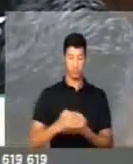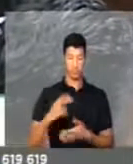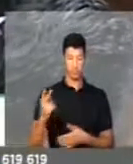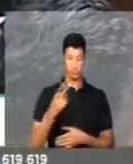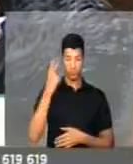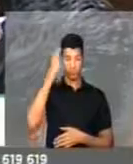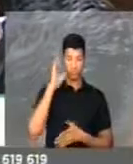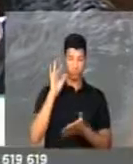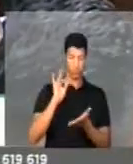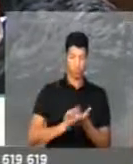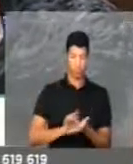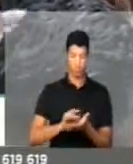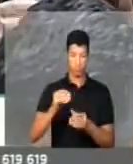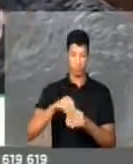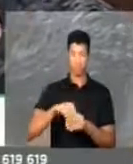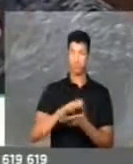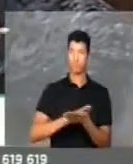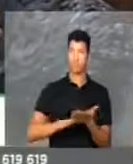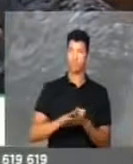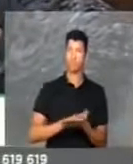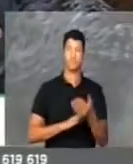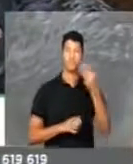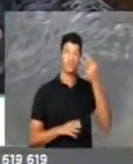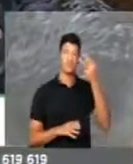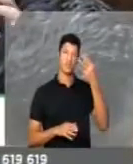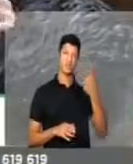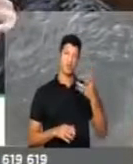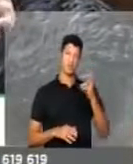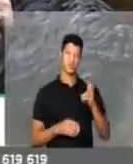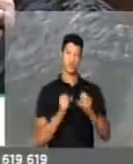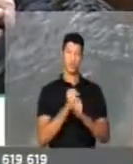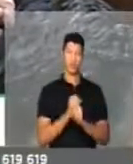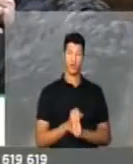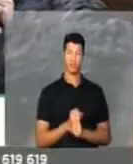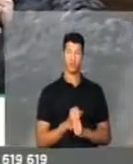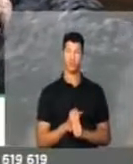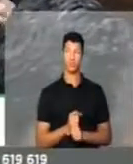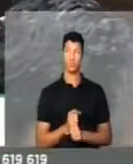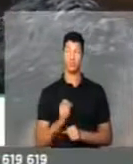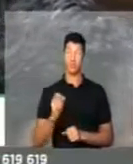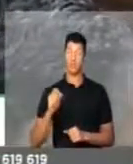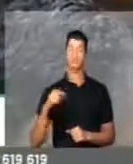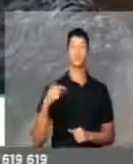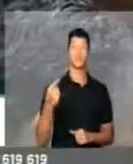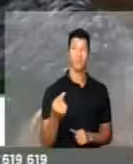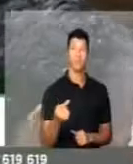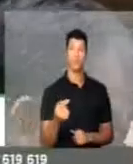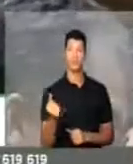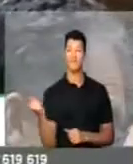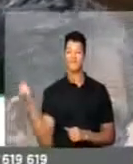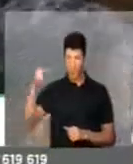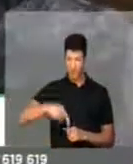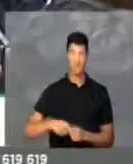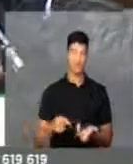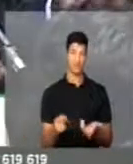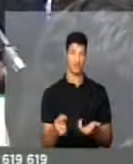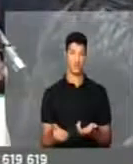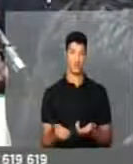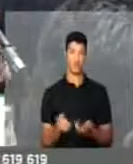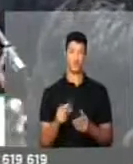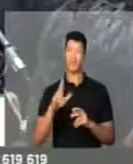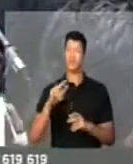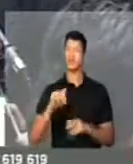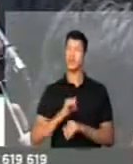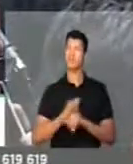valer absolutamente nada em 3, 4 ou 5 anos, e depois vir aqui e